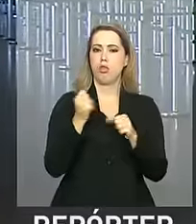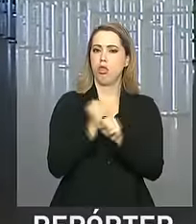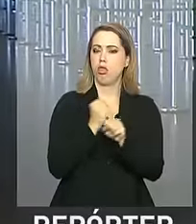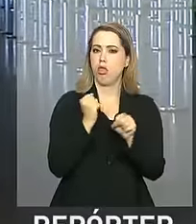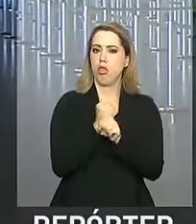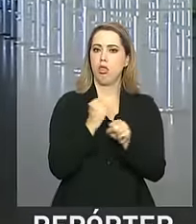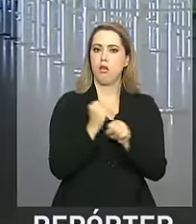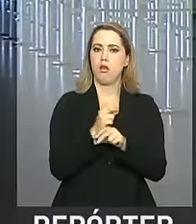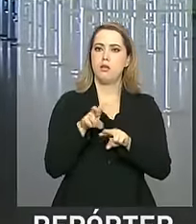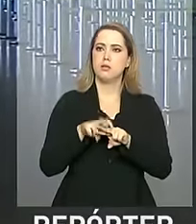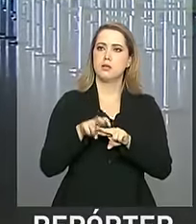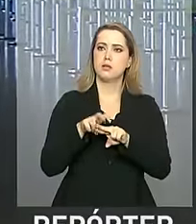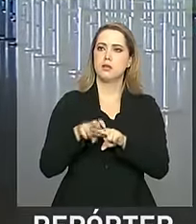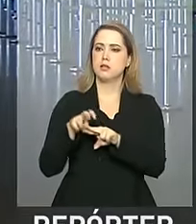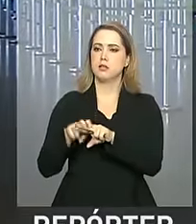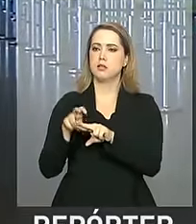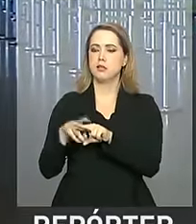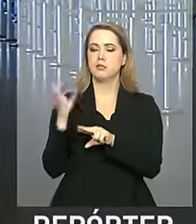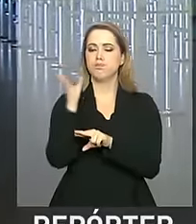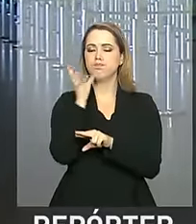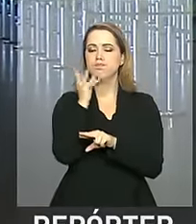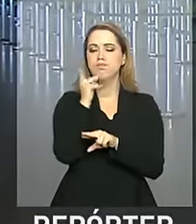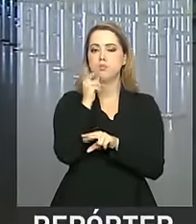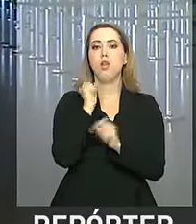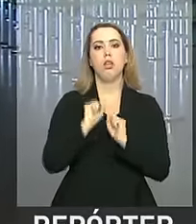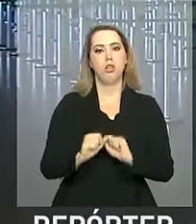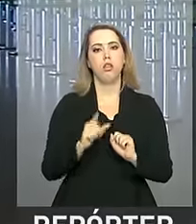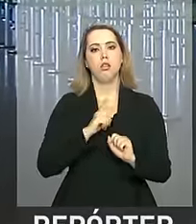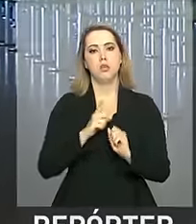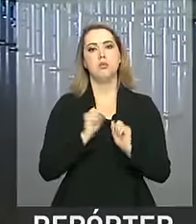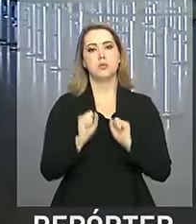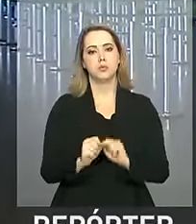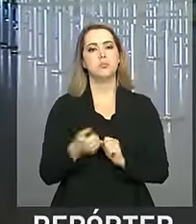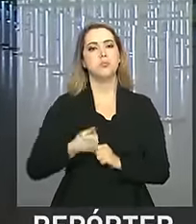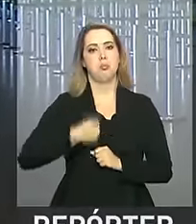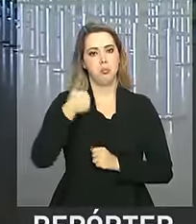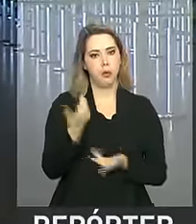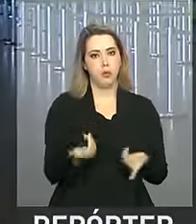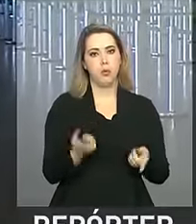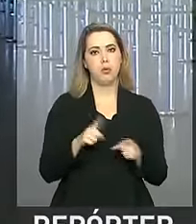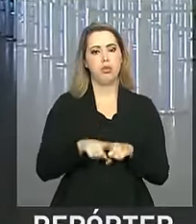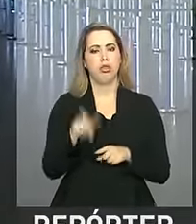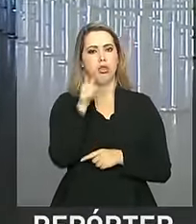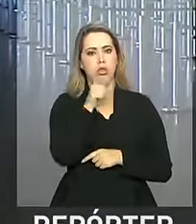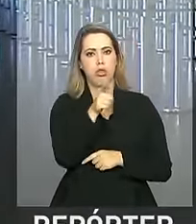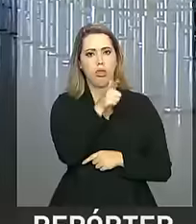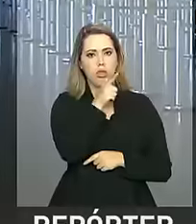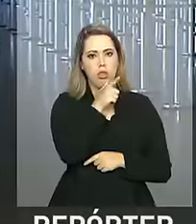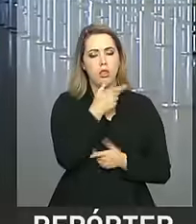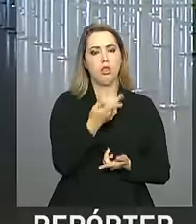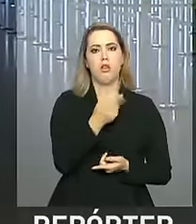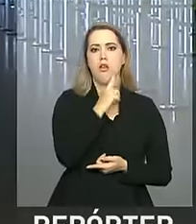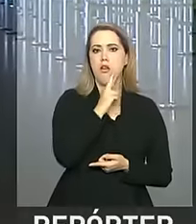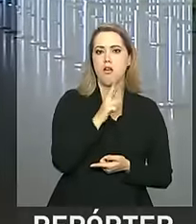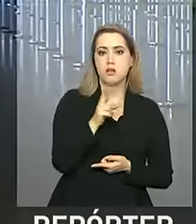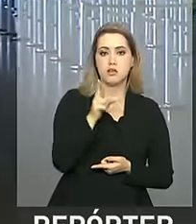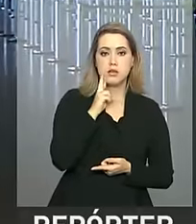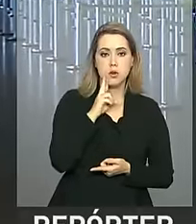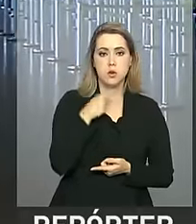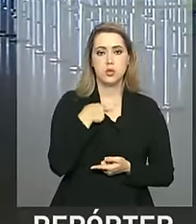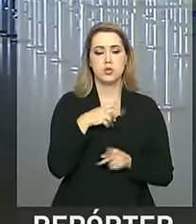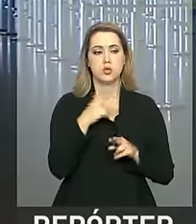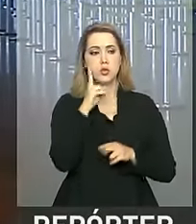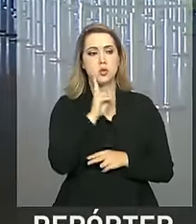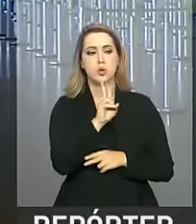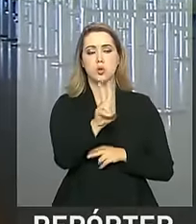para passageiros que precisam esperar longo tempo adequada, com restaurante, com banca de revista, o espaço aqui